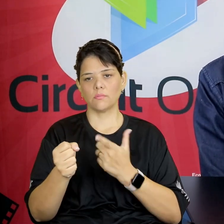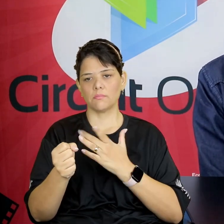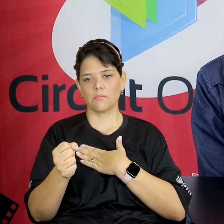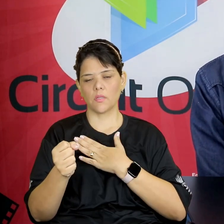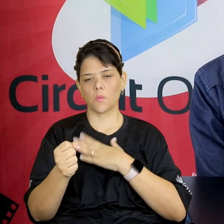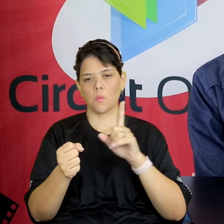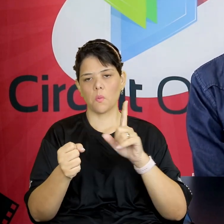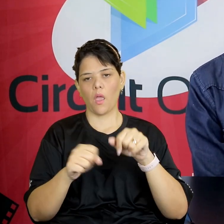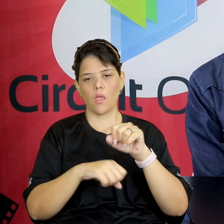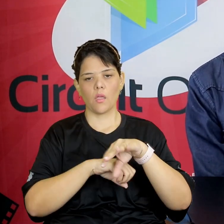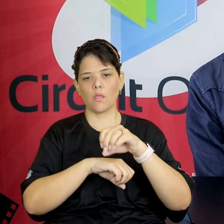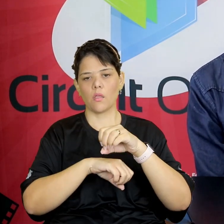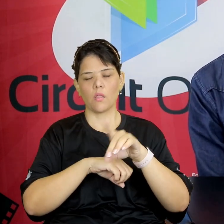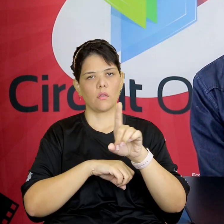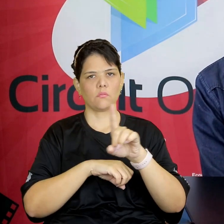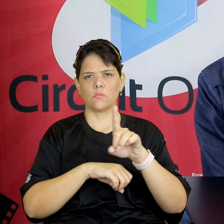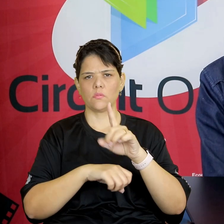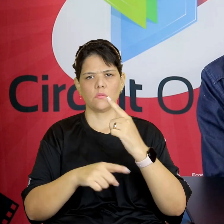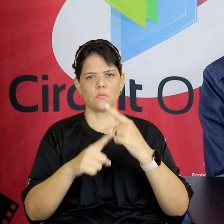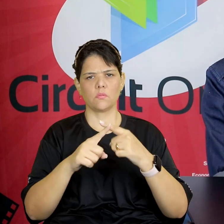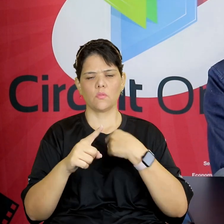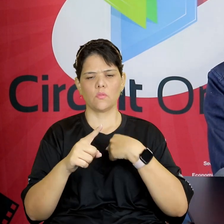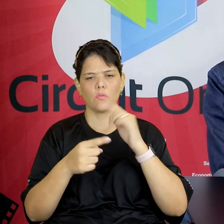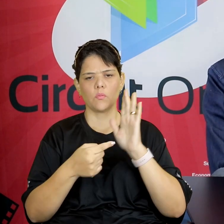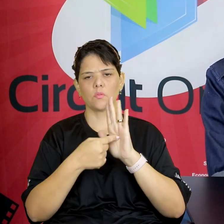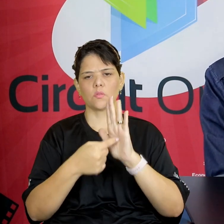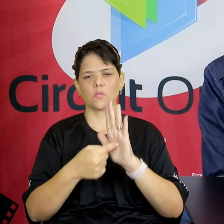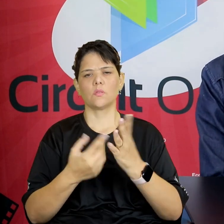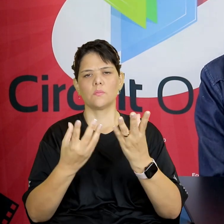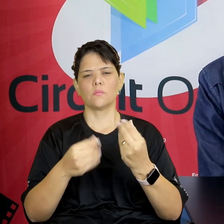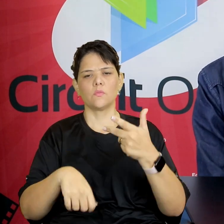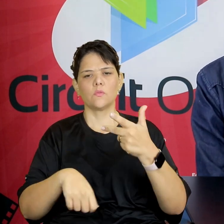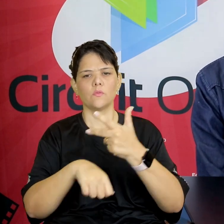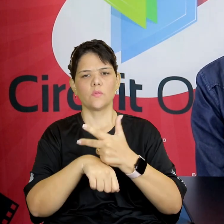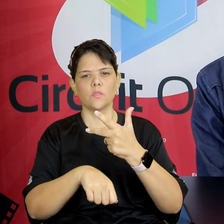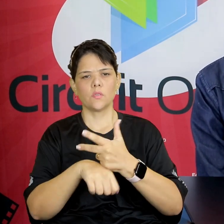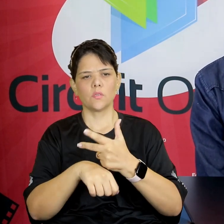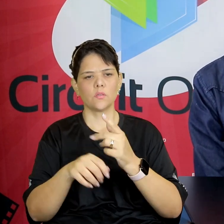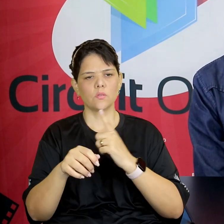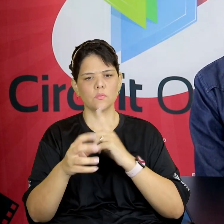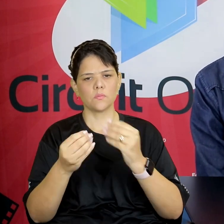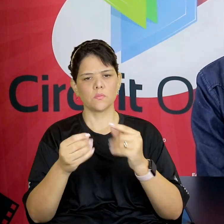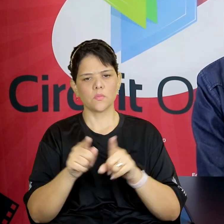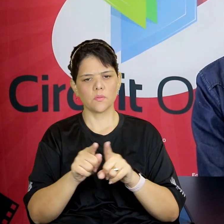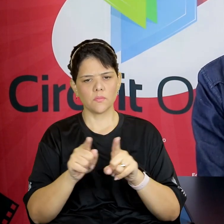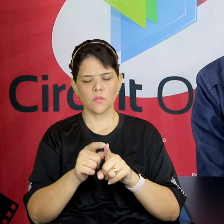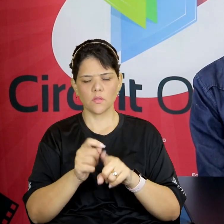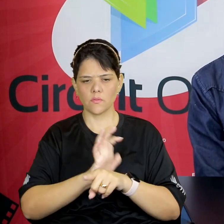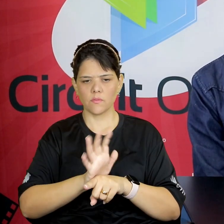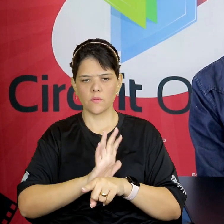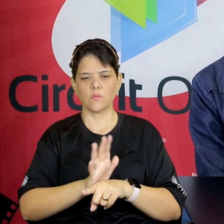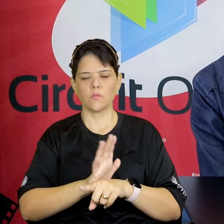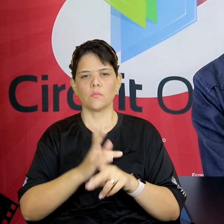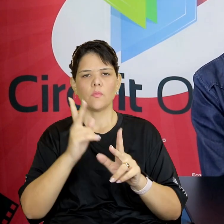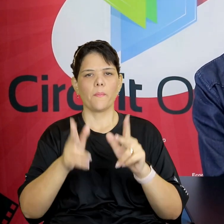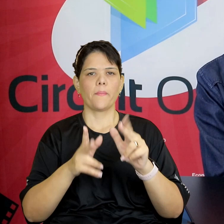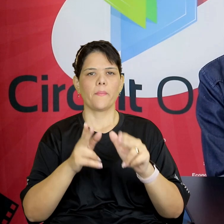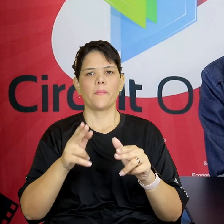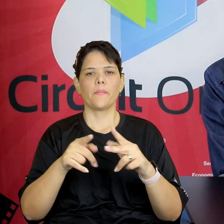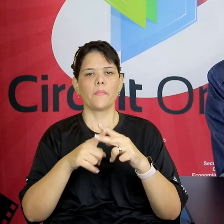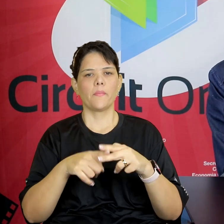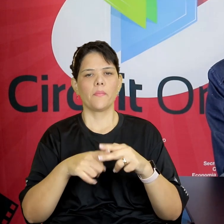eu vou mostrar muito vídeo, vou mostrar muito timeline assim de filme, eu vou mexer em muita coisa com